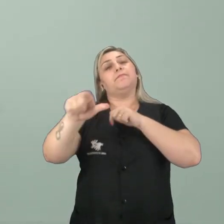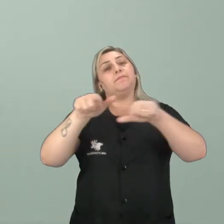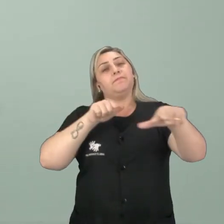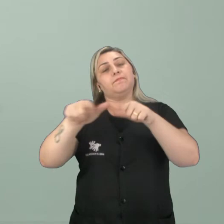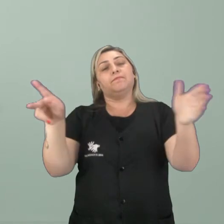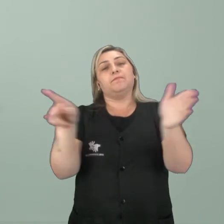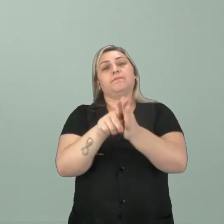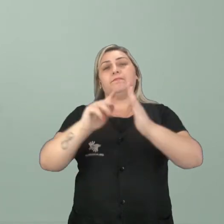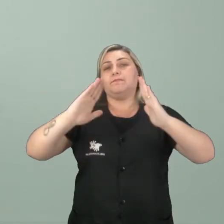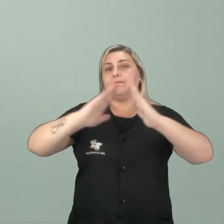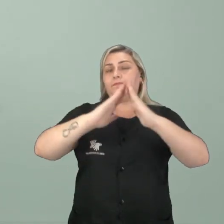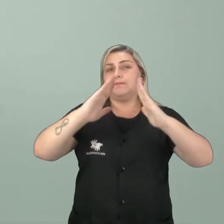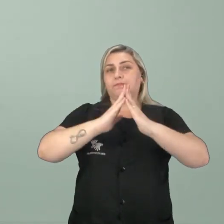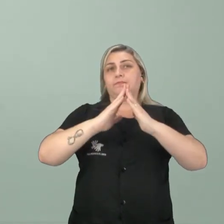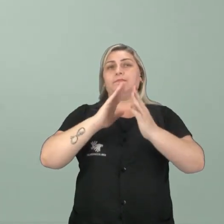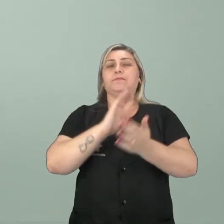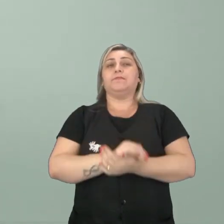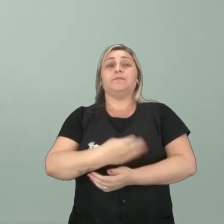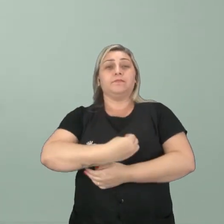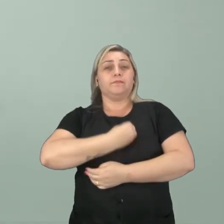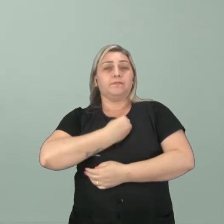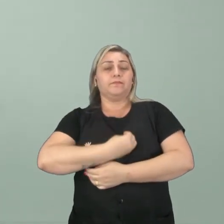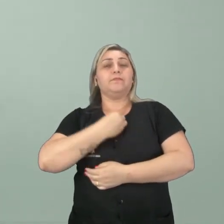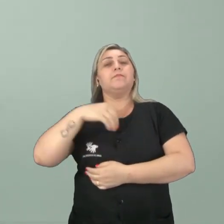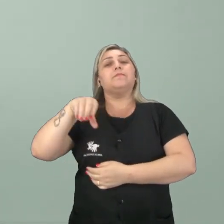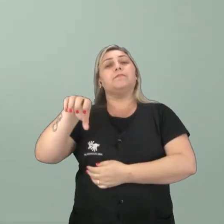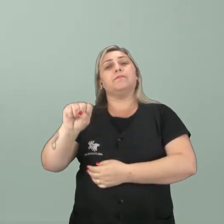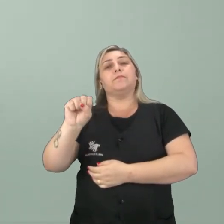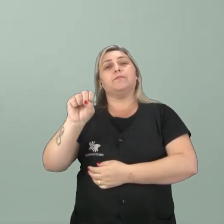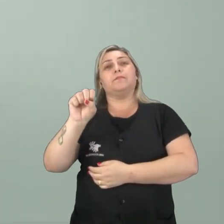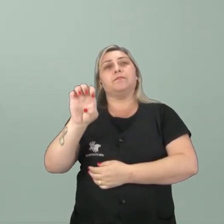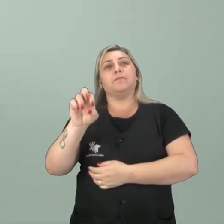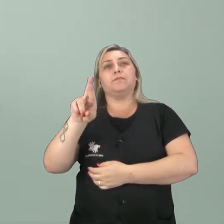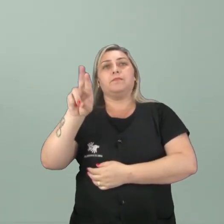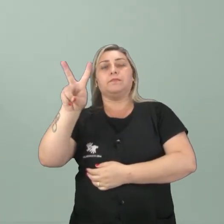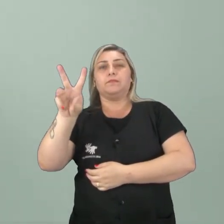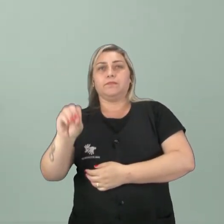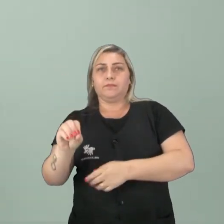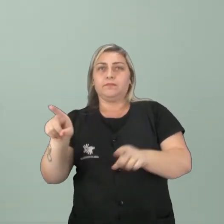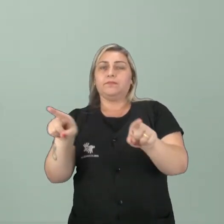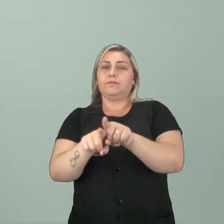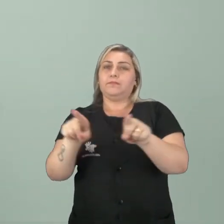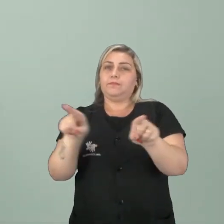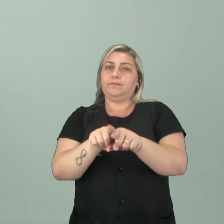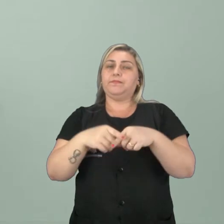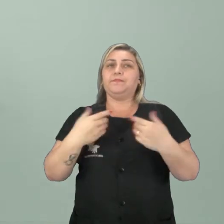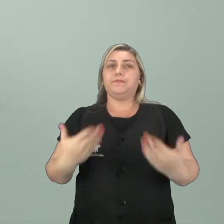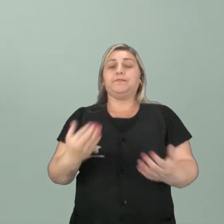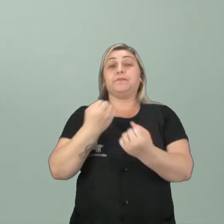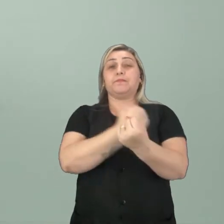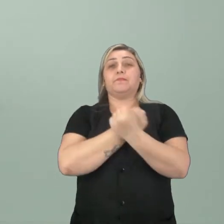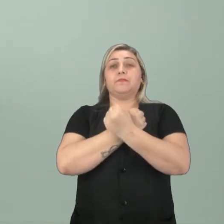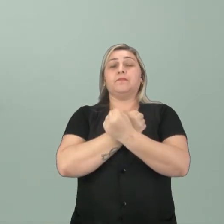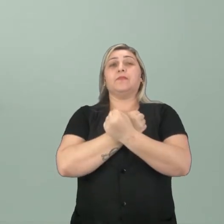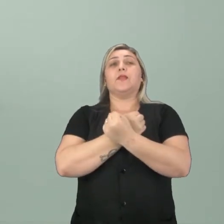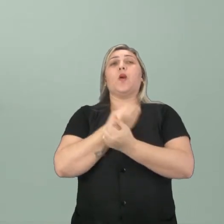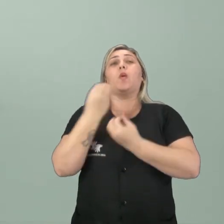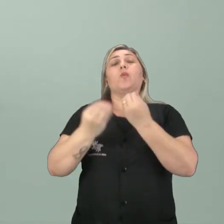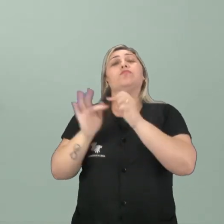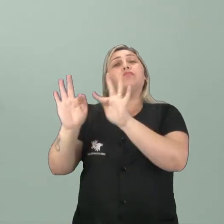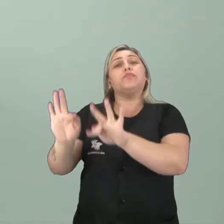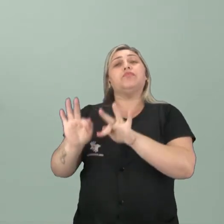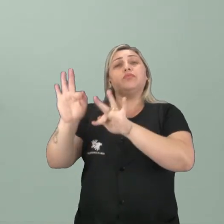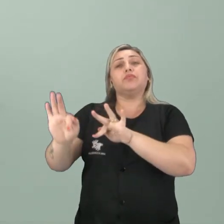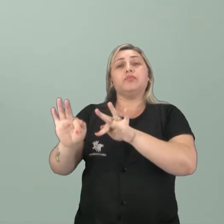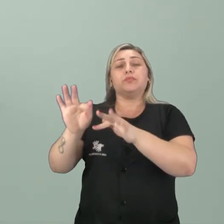domésticos, certo? Então aqui nós vamos ter a presença do servo, que também estava preso à terra, tá? Aqui vamos observar como é que era essa